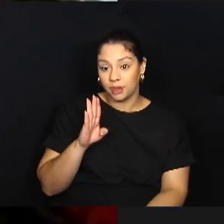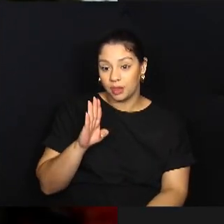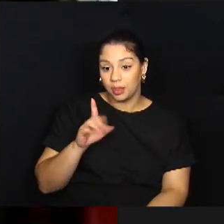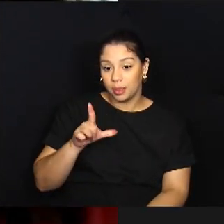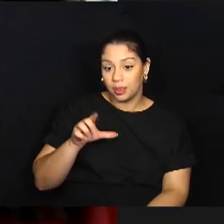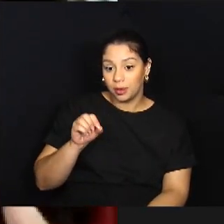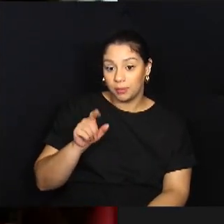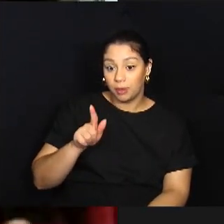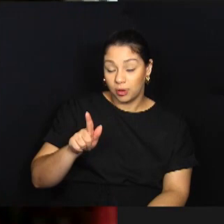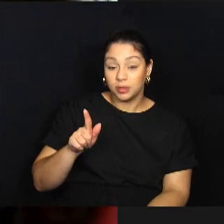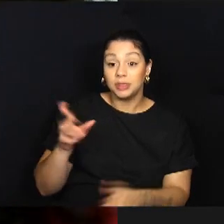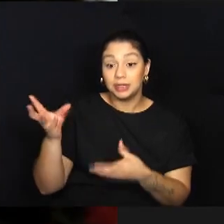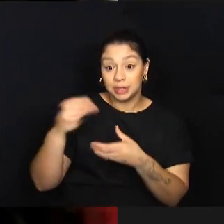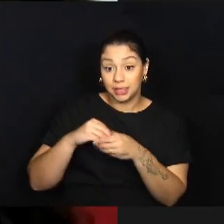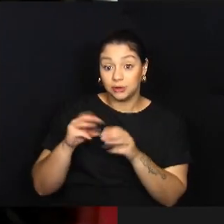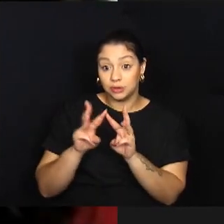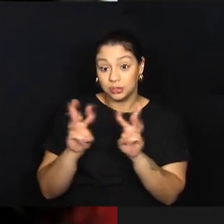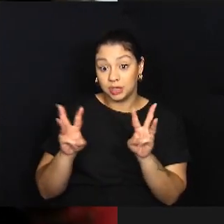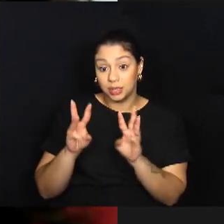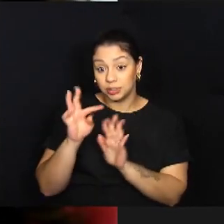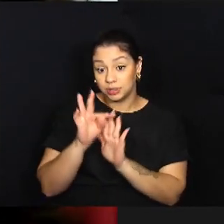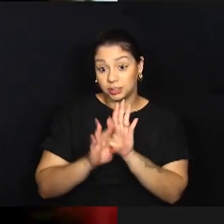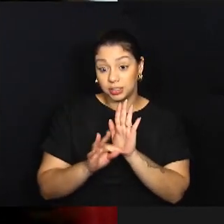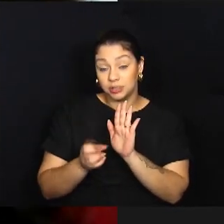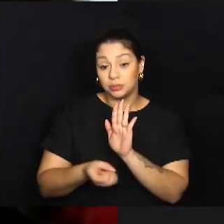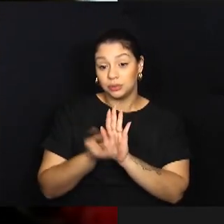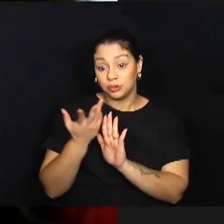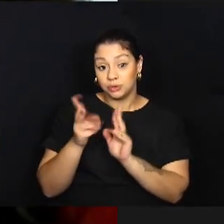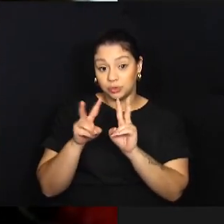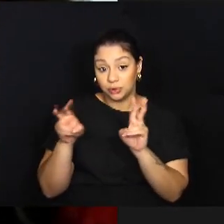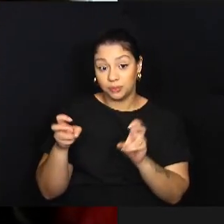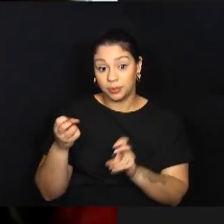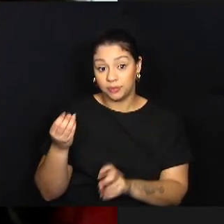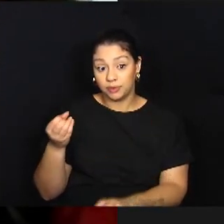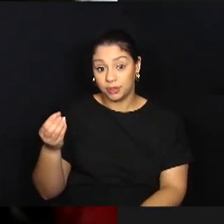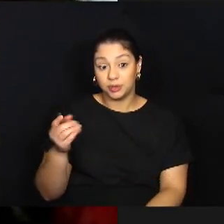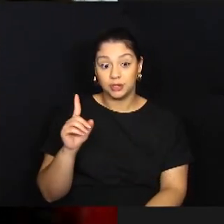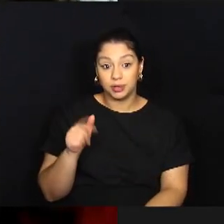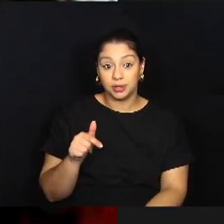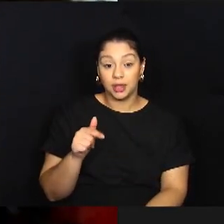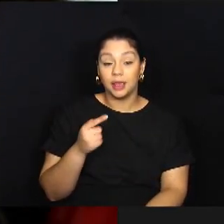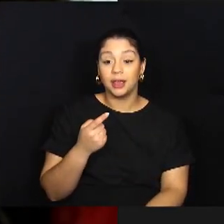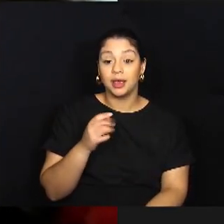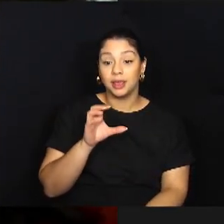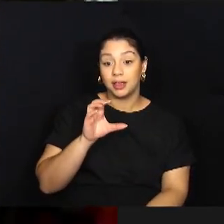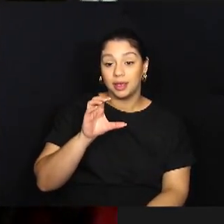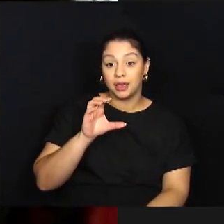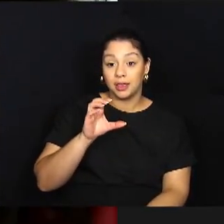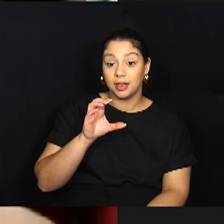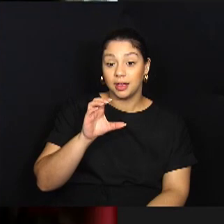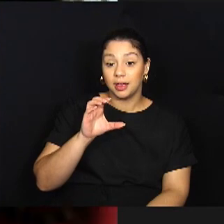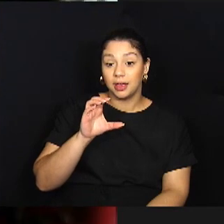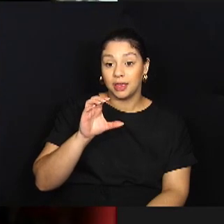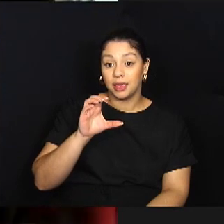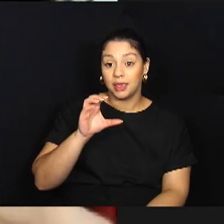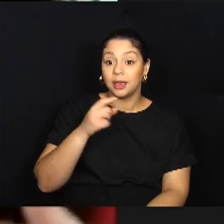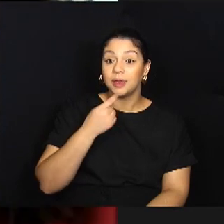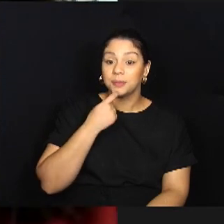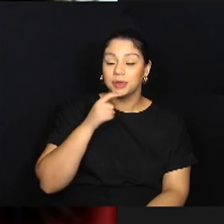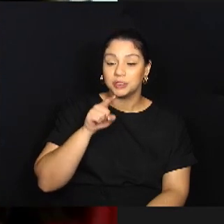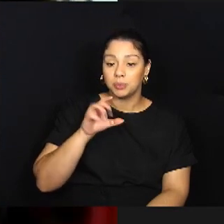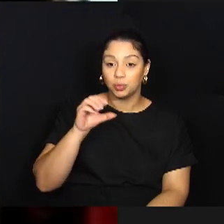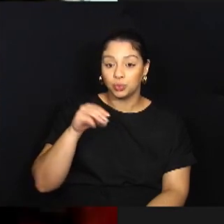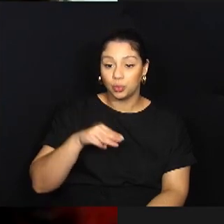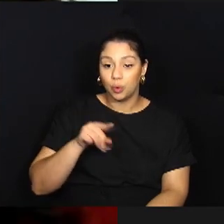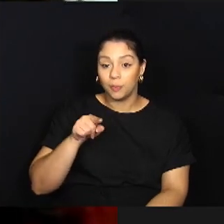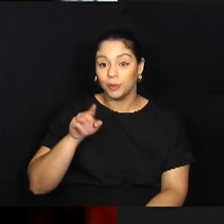do site de crônicas sobre as viagens. O campinas.com.br. E a gente faz assim, né? Cada um escreve a sua,